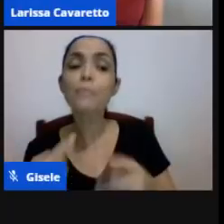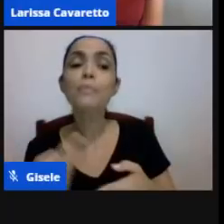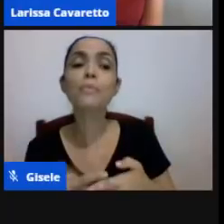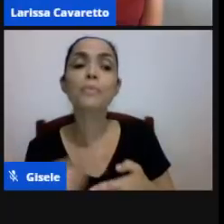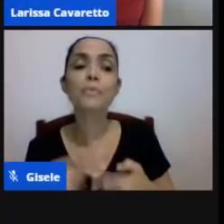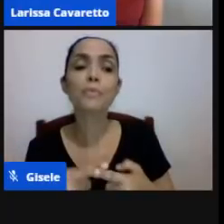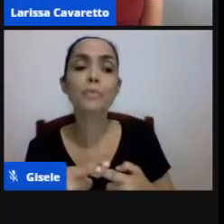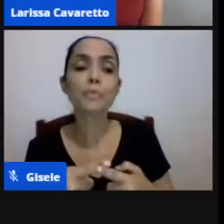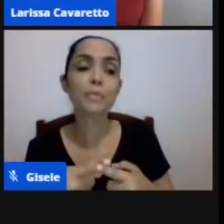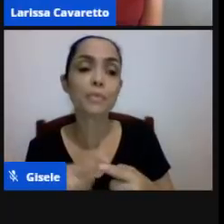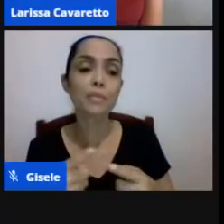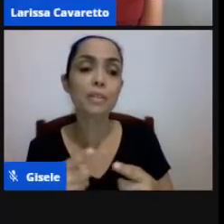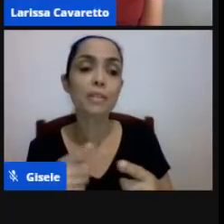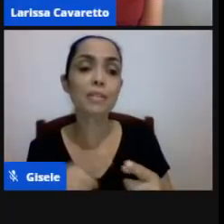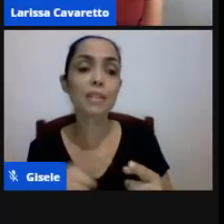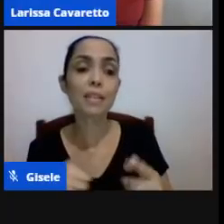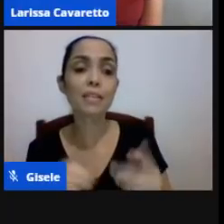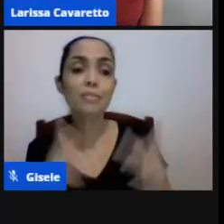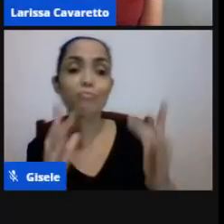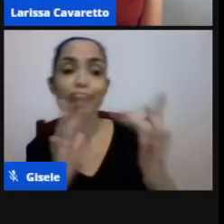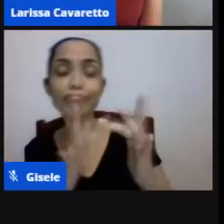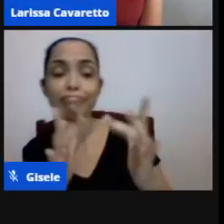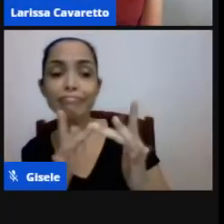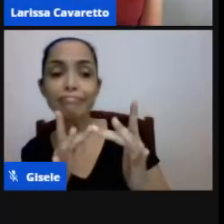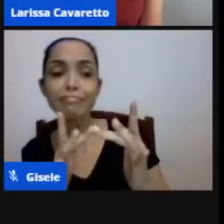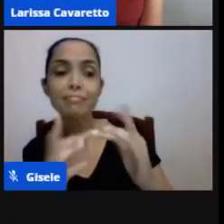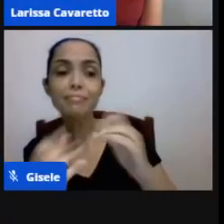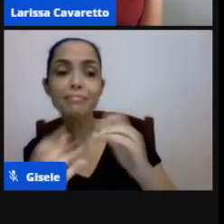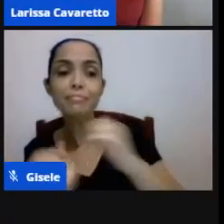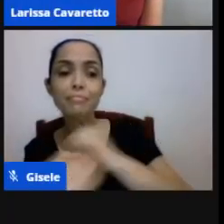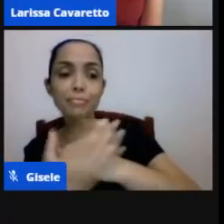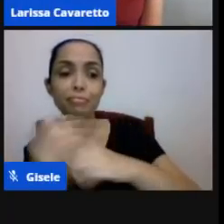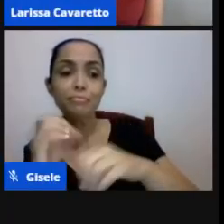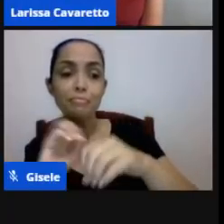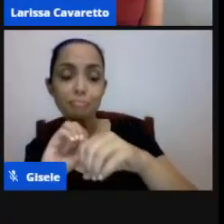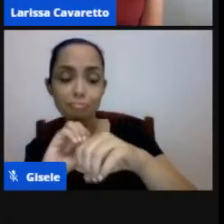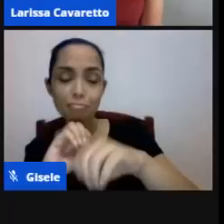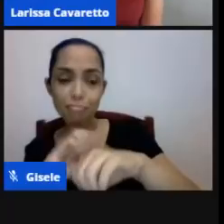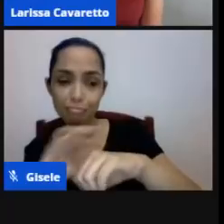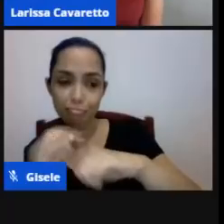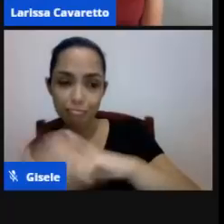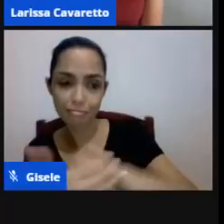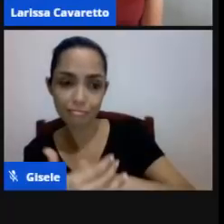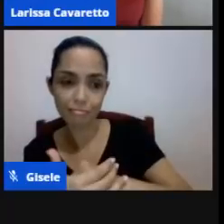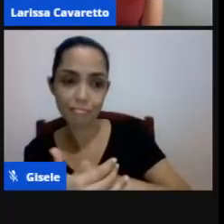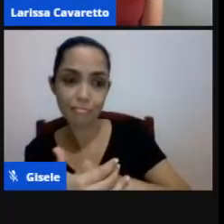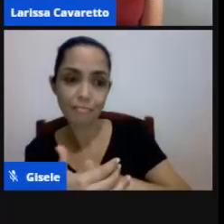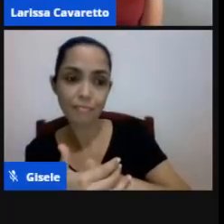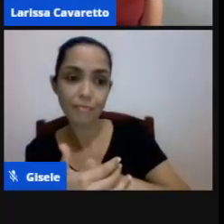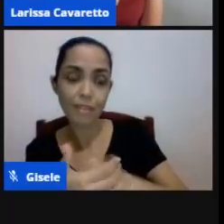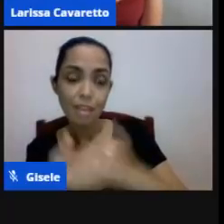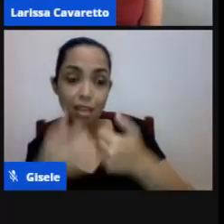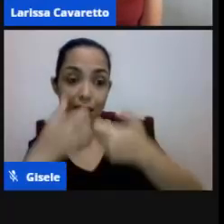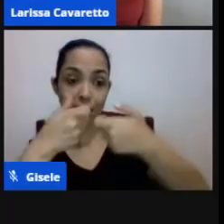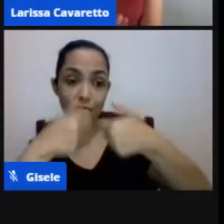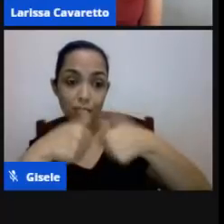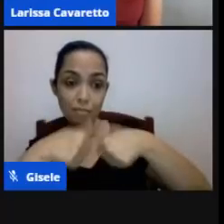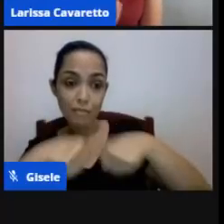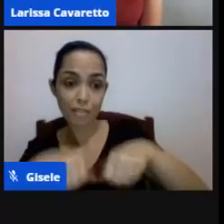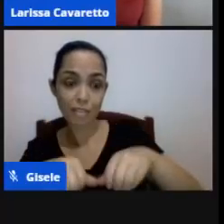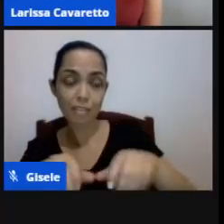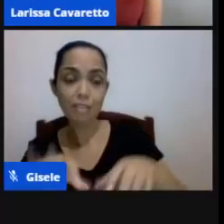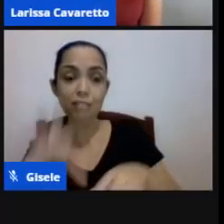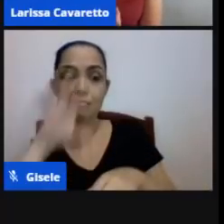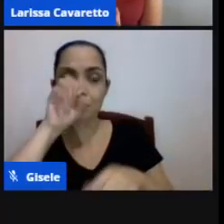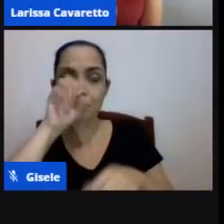quando você entra em contato com o vírus e você pega o vírus da Covid-19, ele fica inicialmente nas suas vias